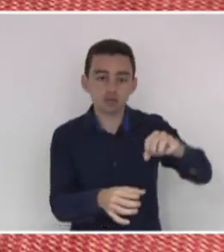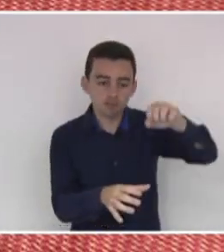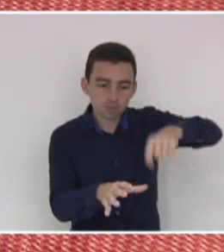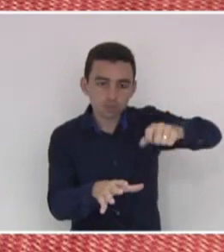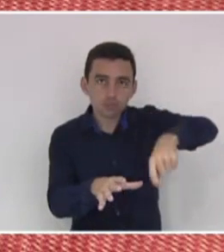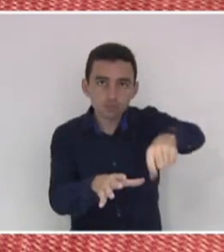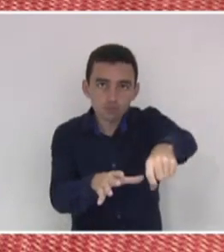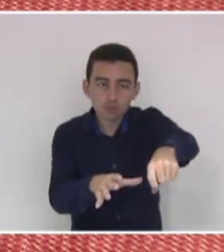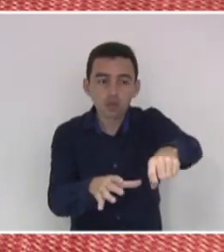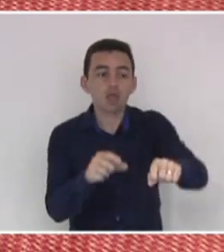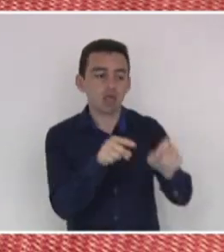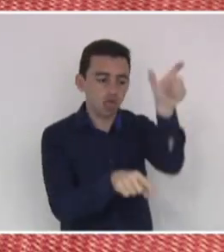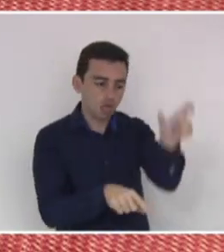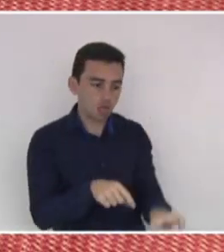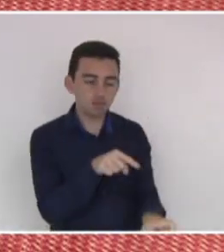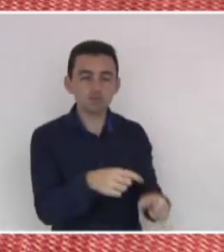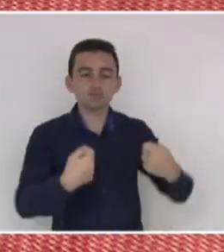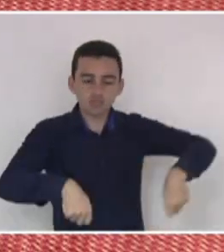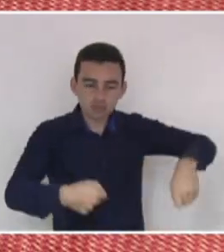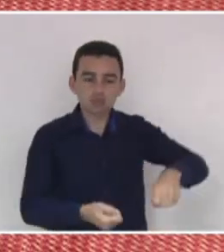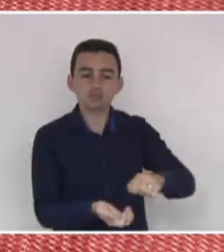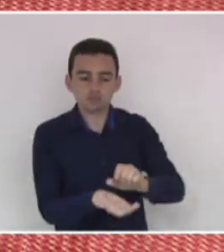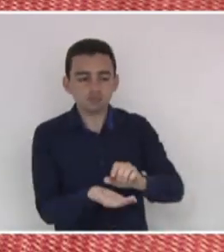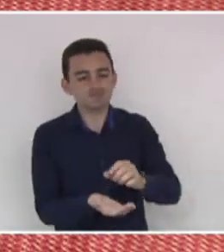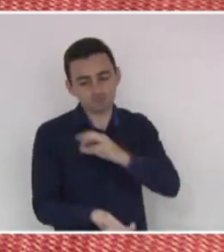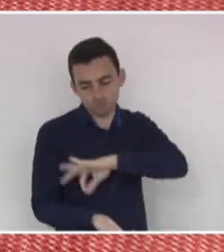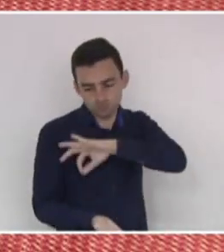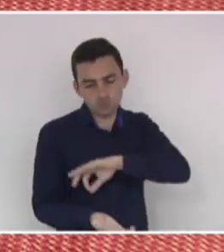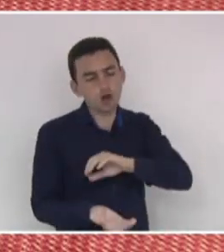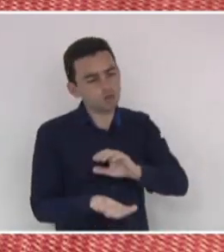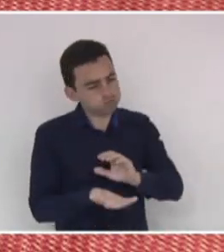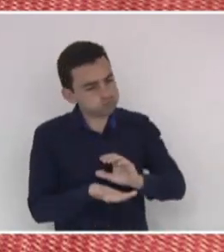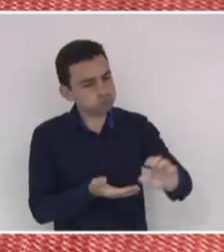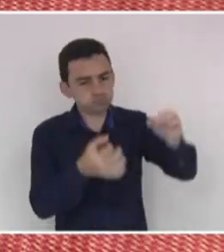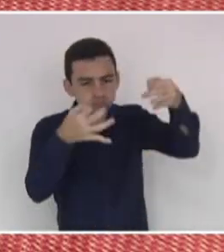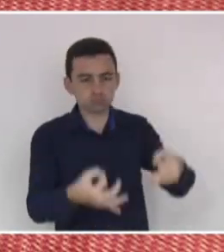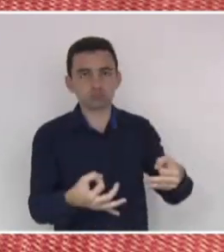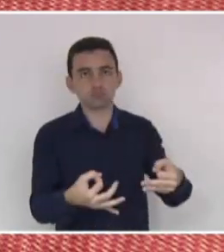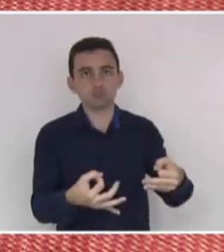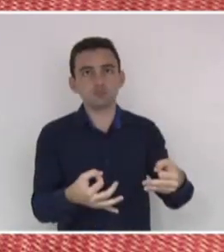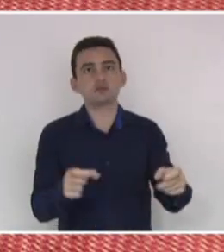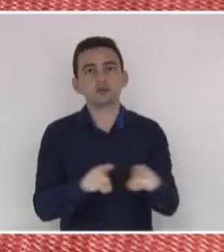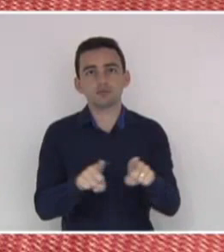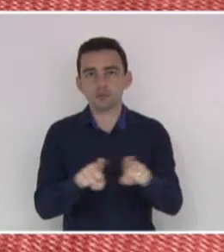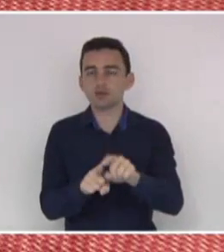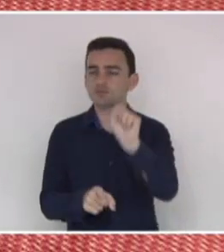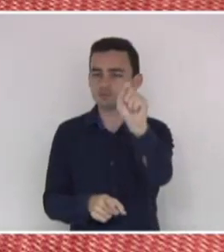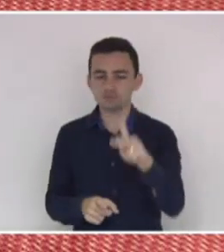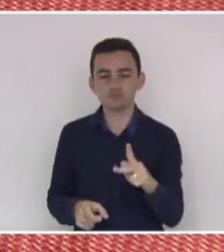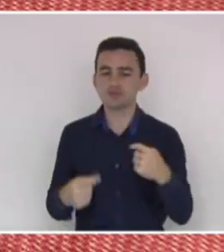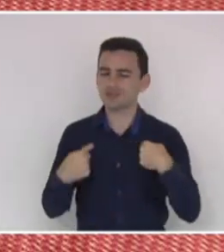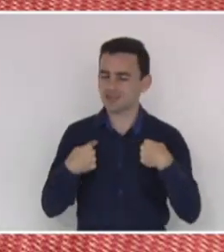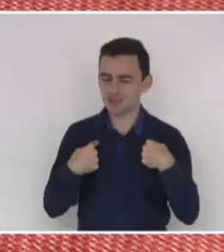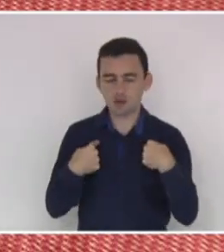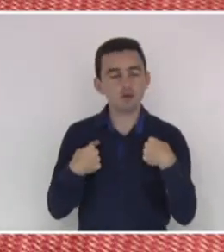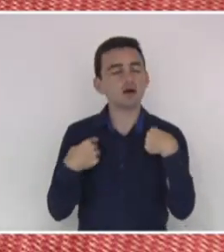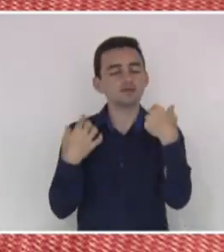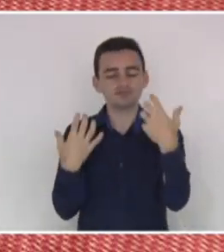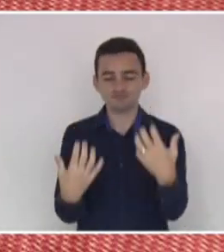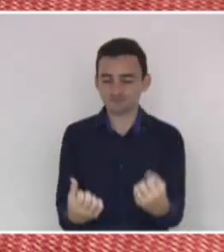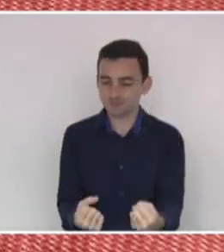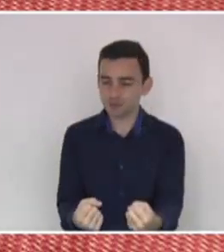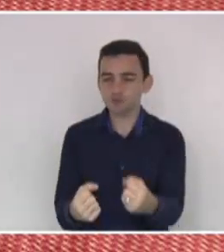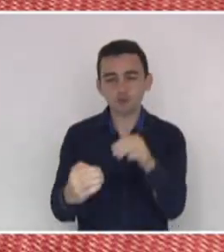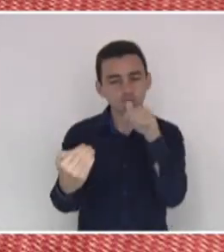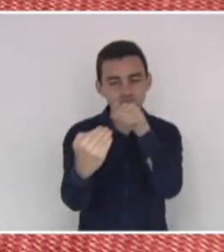bem, tem que ser valorizado. Tanto que haver a compreensão das duas pontas. E a questão da Previdência, concordo em gênero, número